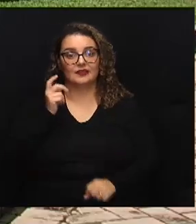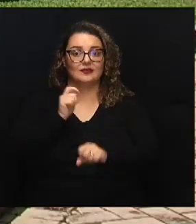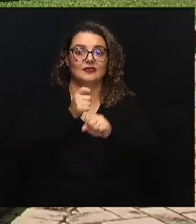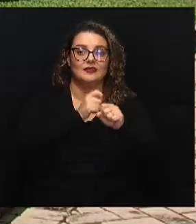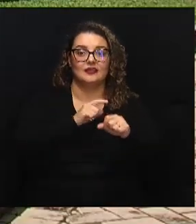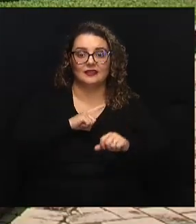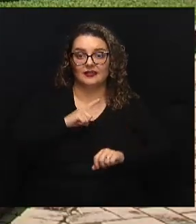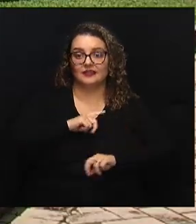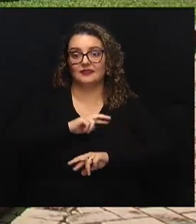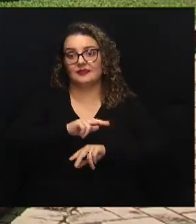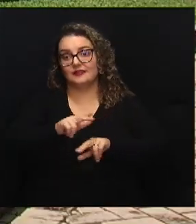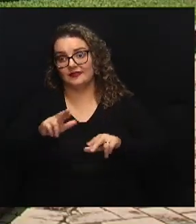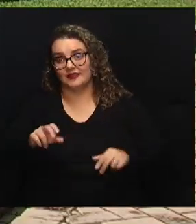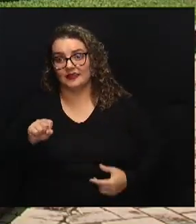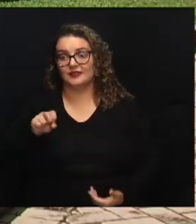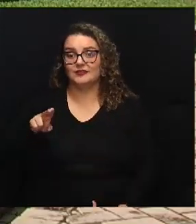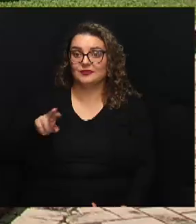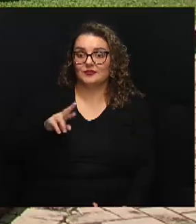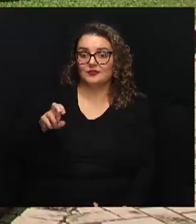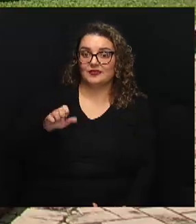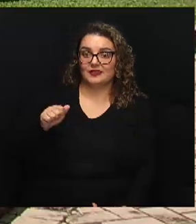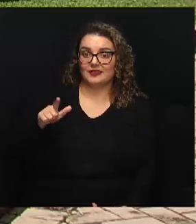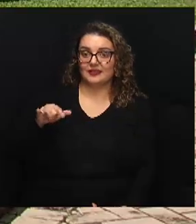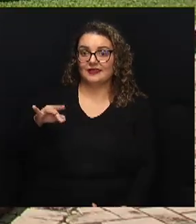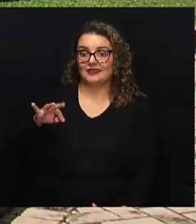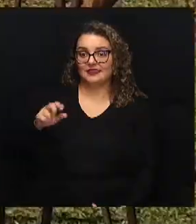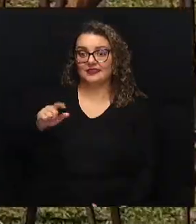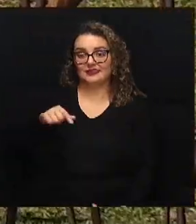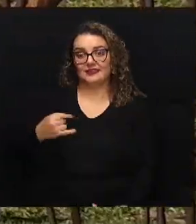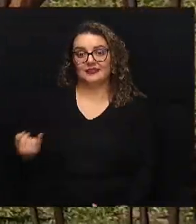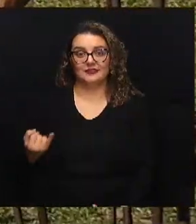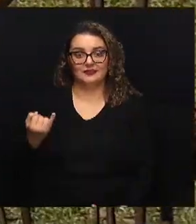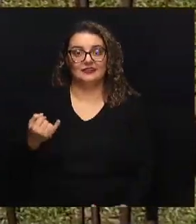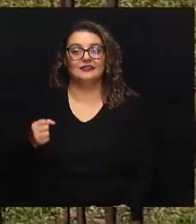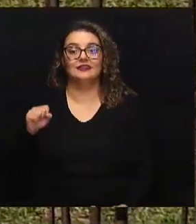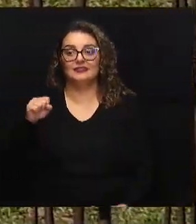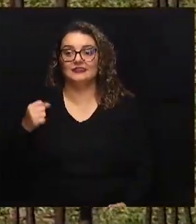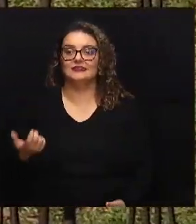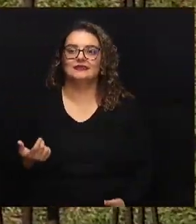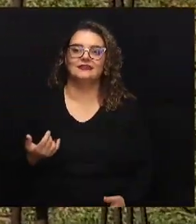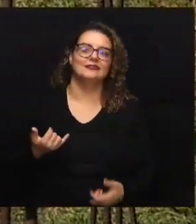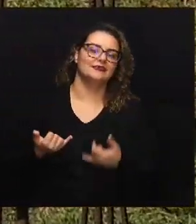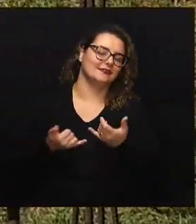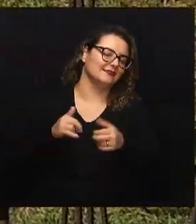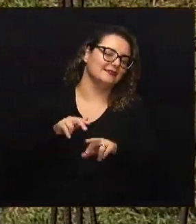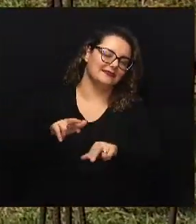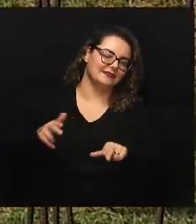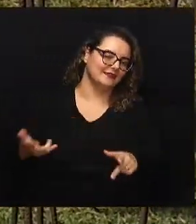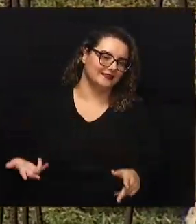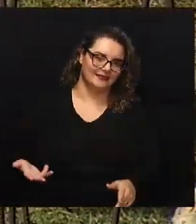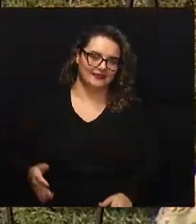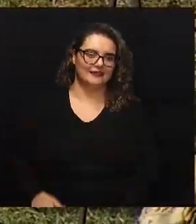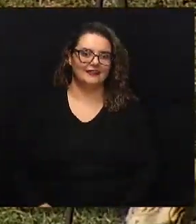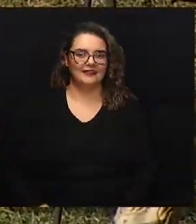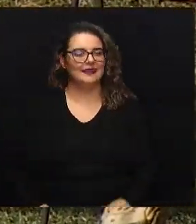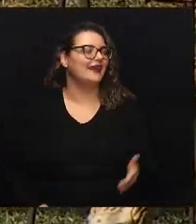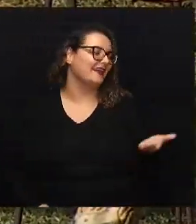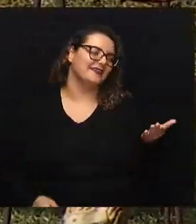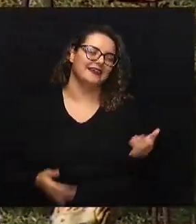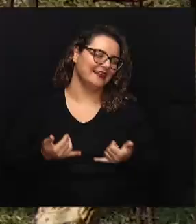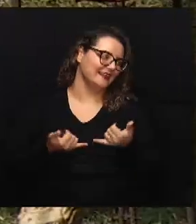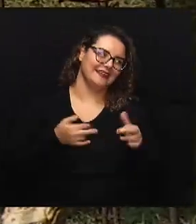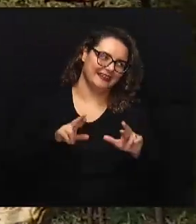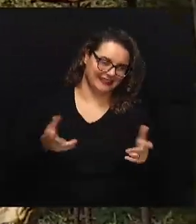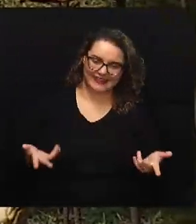uma série surrealista, né? Que é bem interessante. É uma brincadeira, né? Eu não sou um surrealista, mas eu